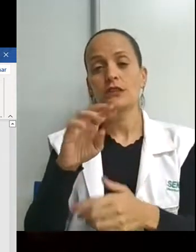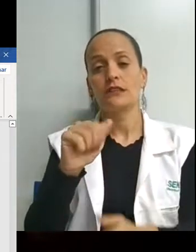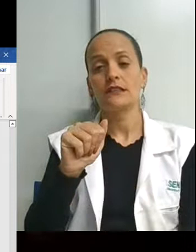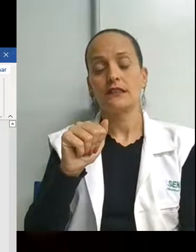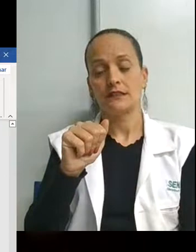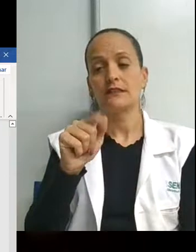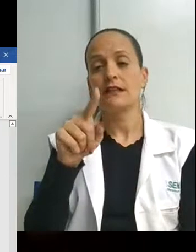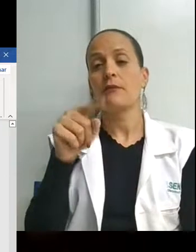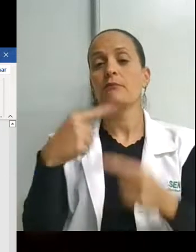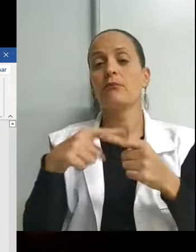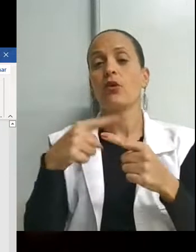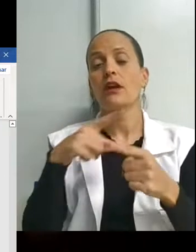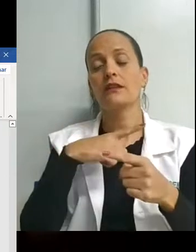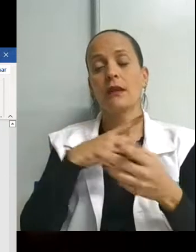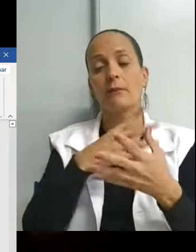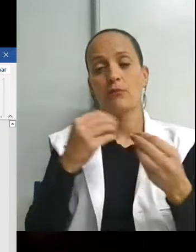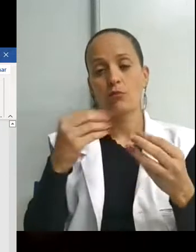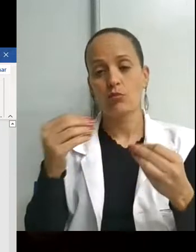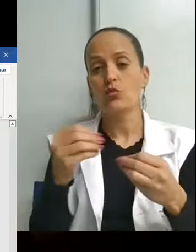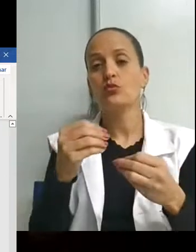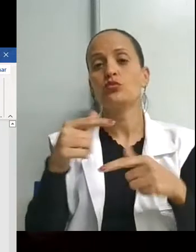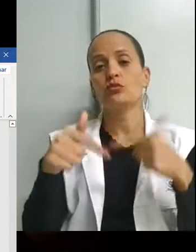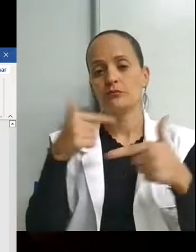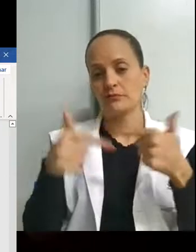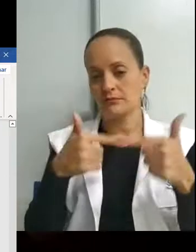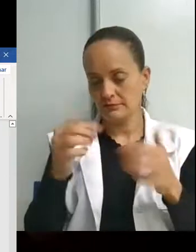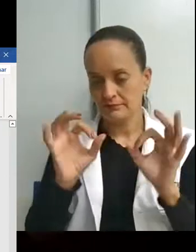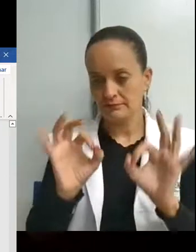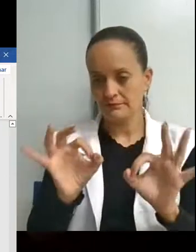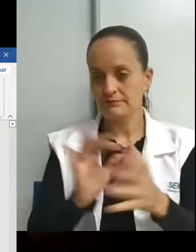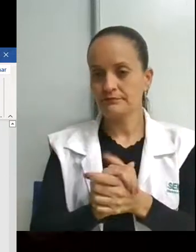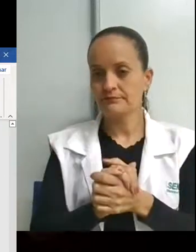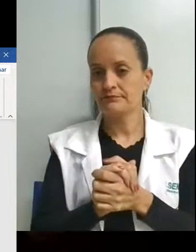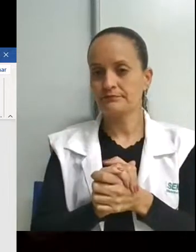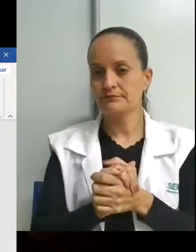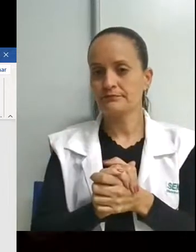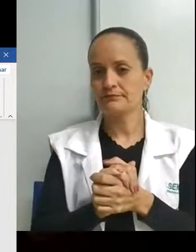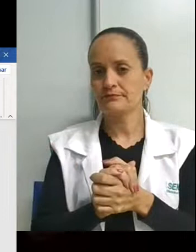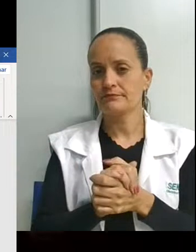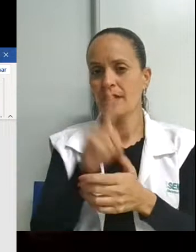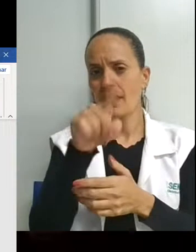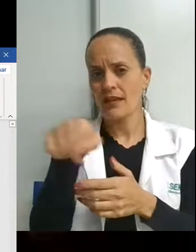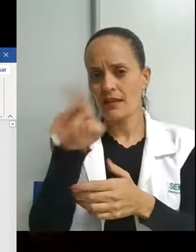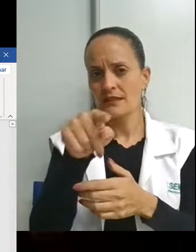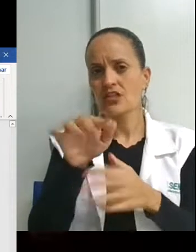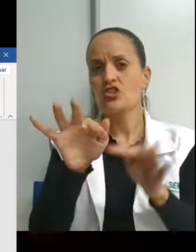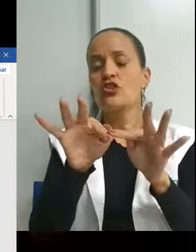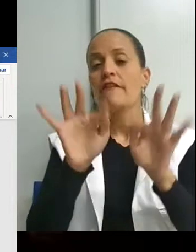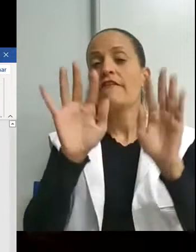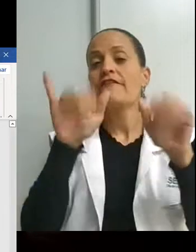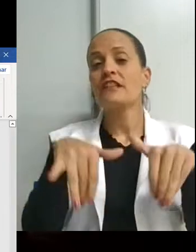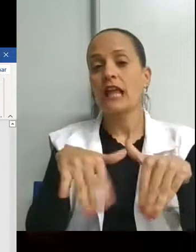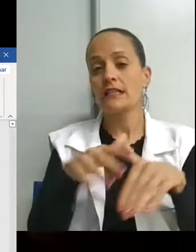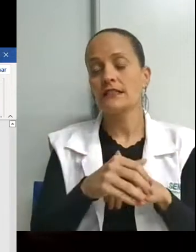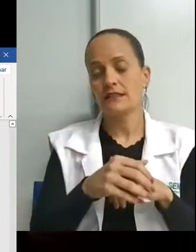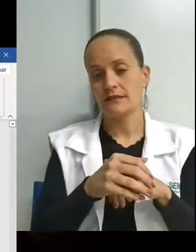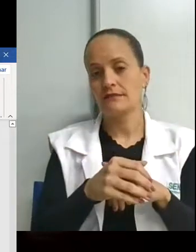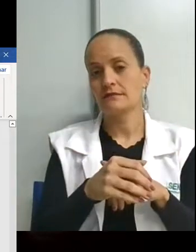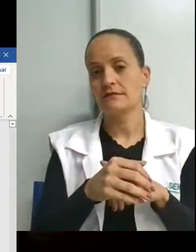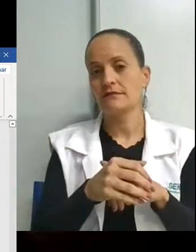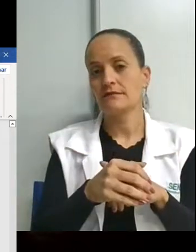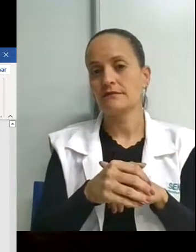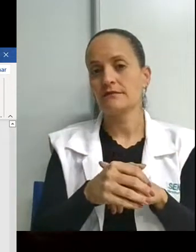com a demanda, certo? Então, pessoal, com isso aqui a gente finaliza essa situação